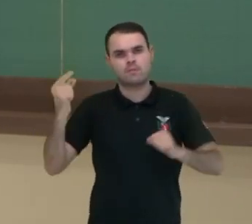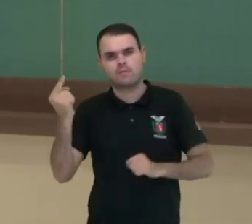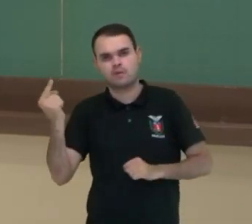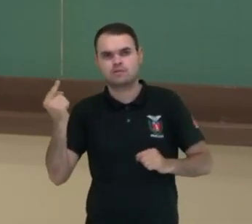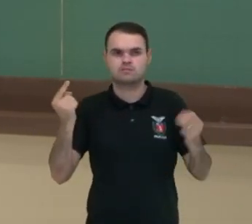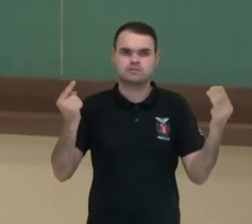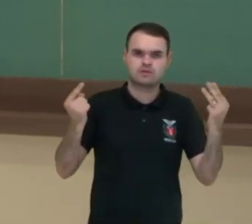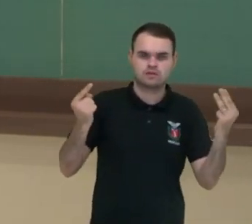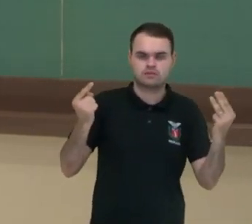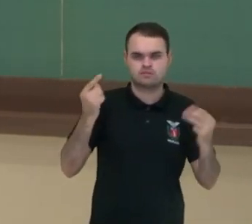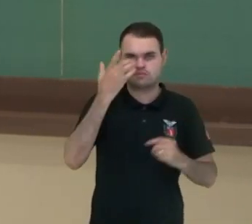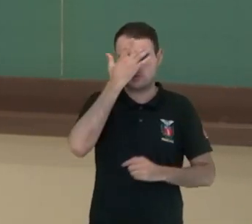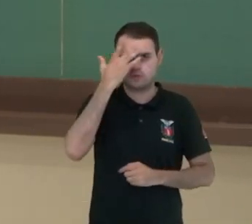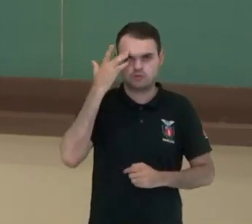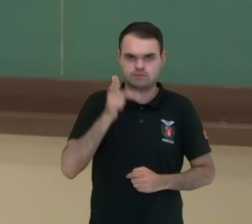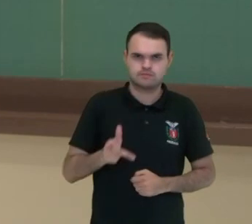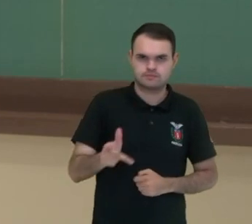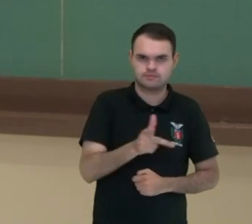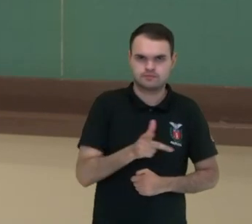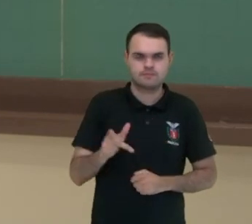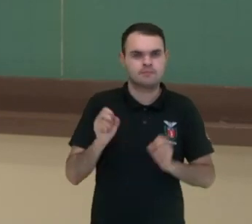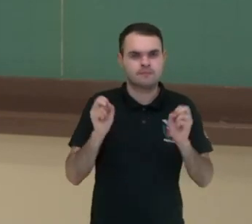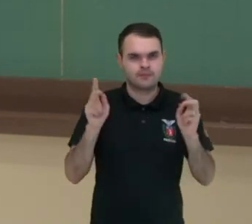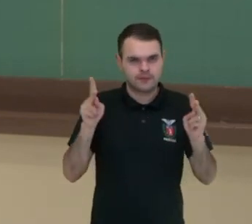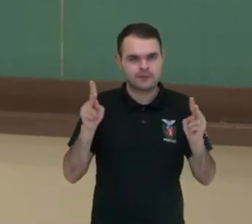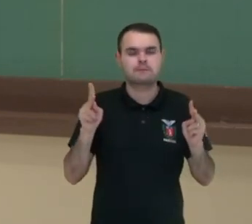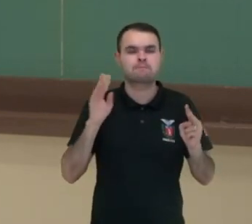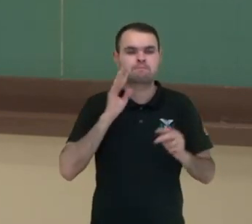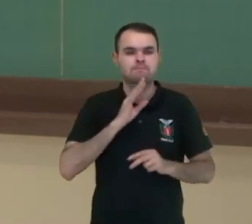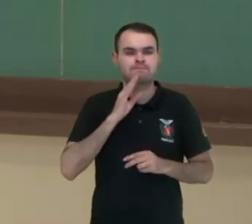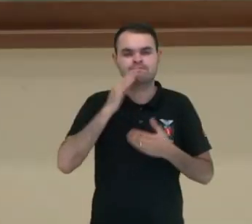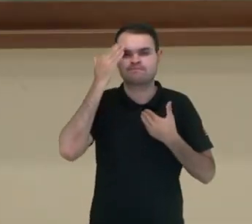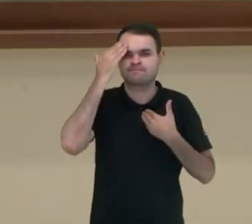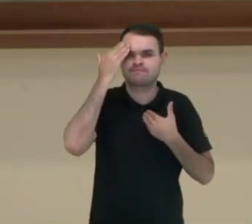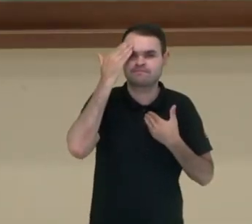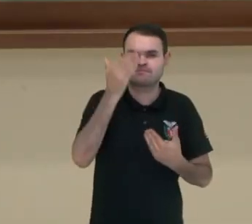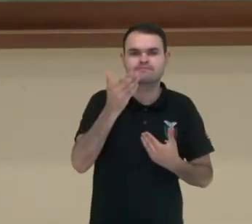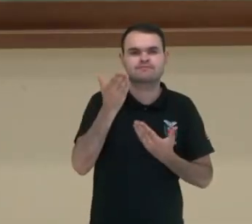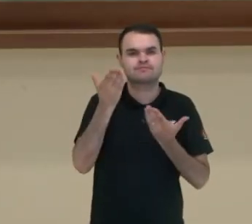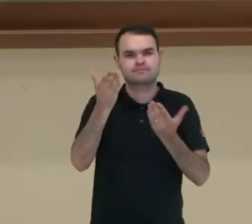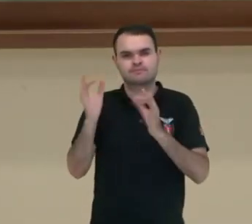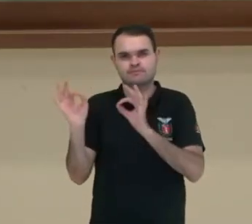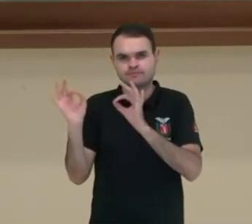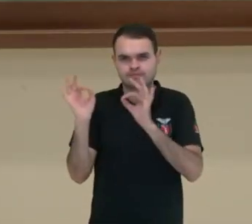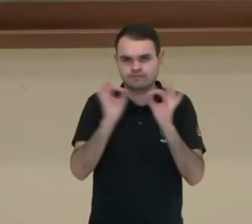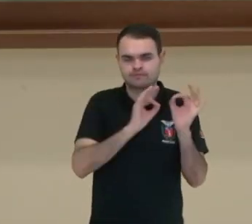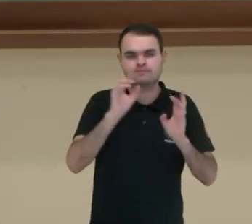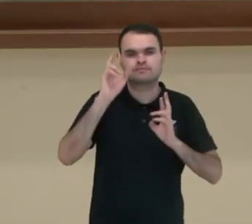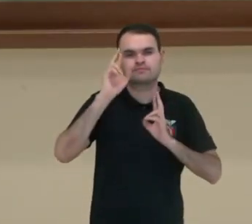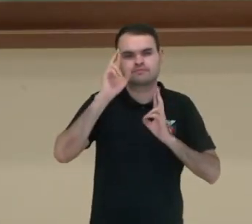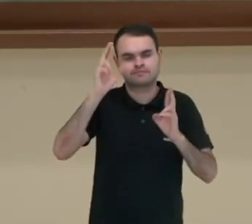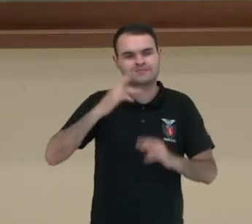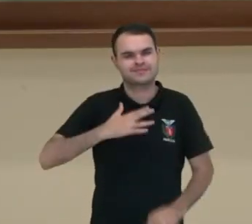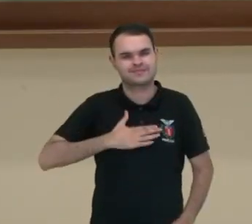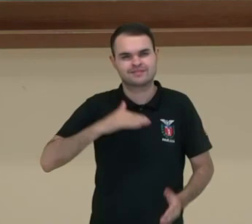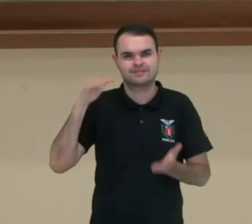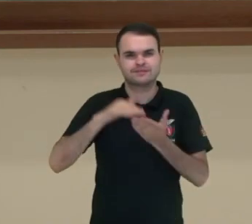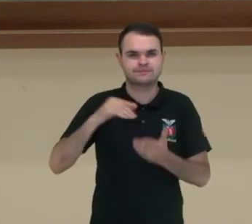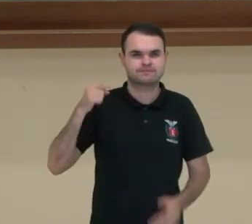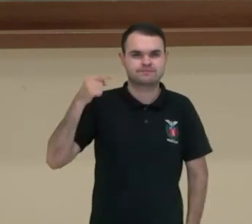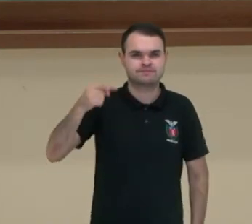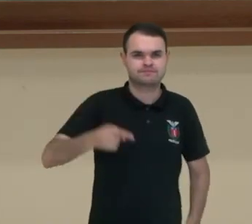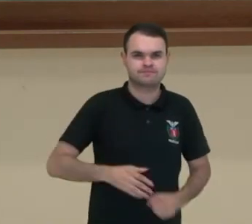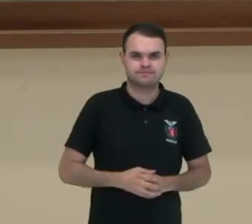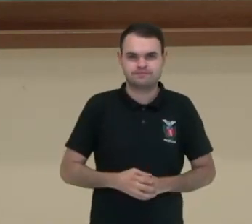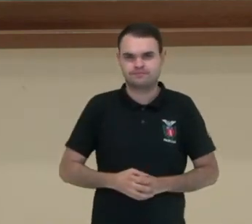em terceira pessoa. Legal? Então, agradeço a você que nos acompanhou, espero que vocês tenham gostado. Até a próxima.